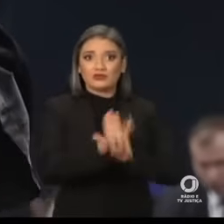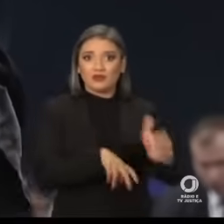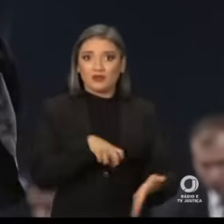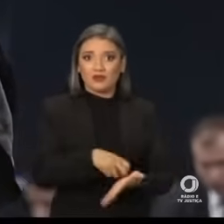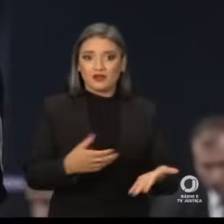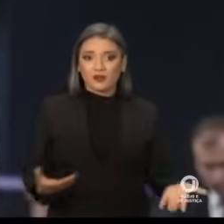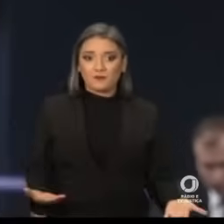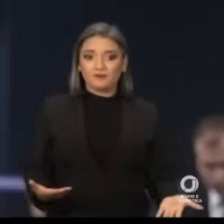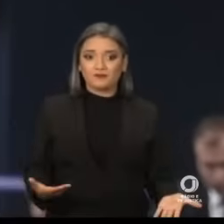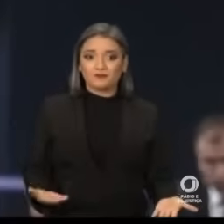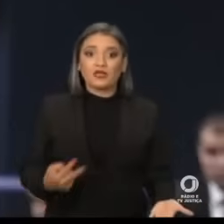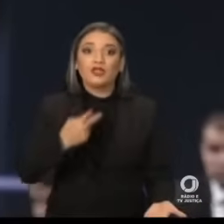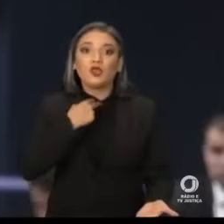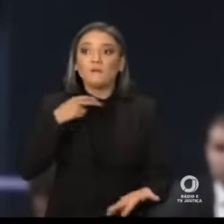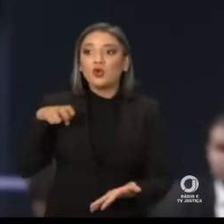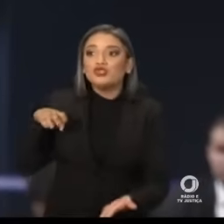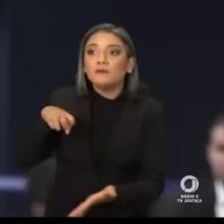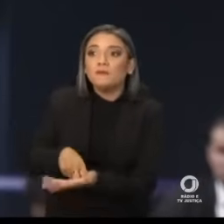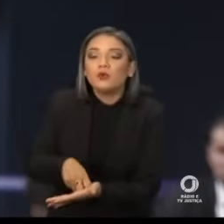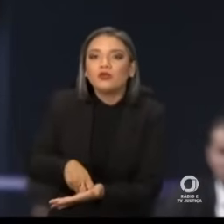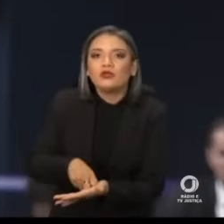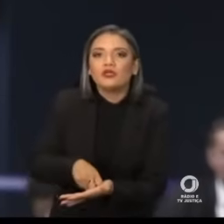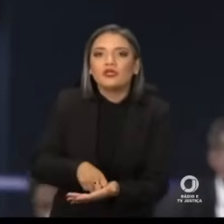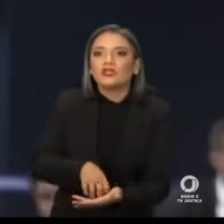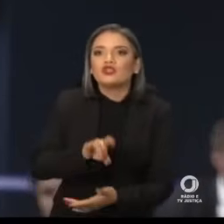Não se pode punir um ato preparatório.